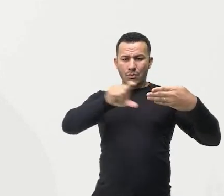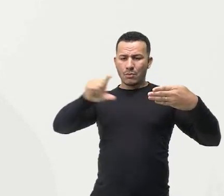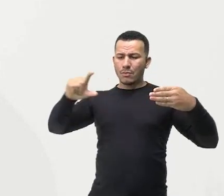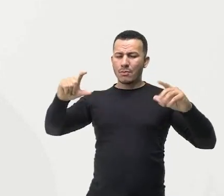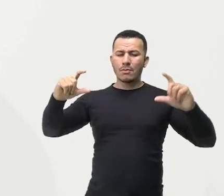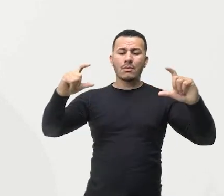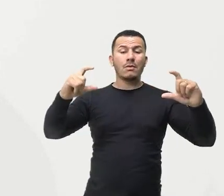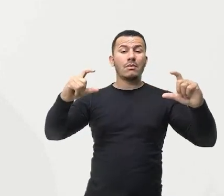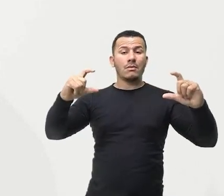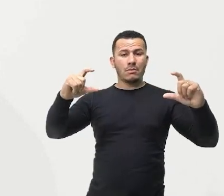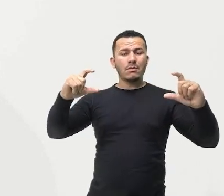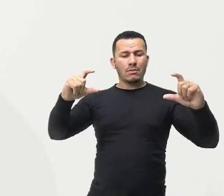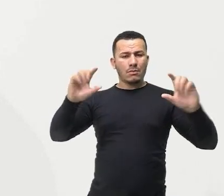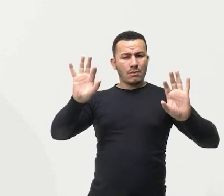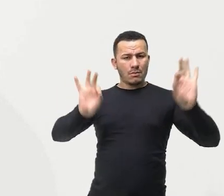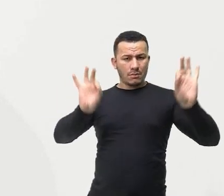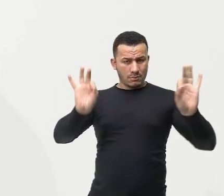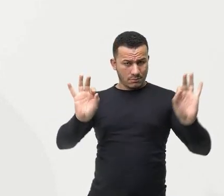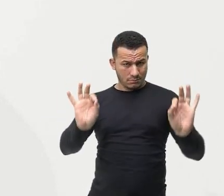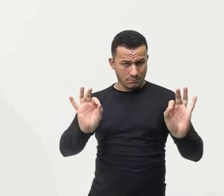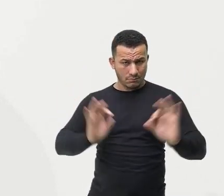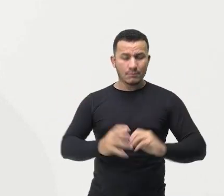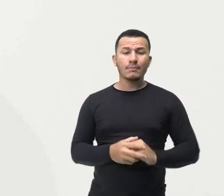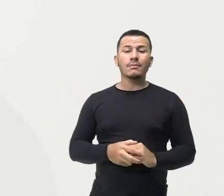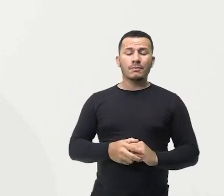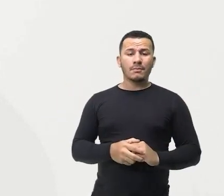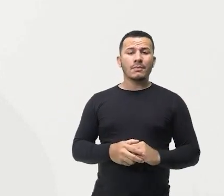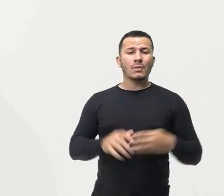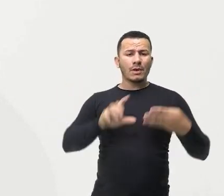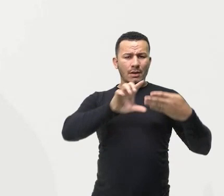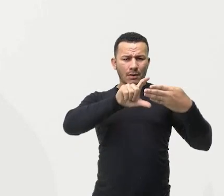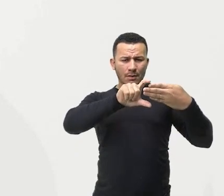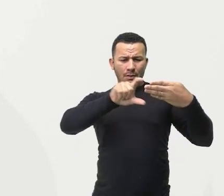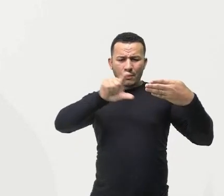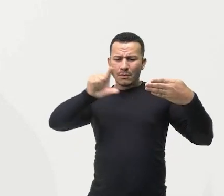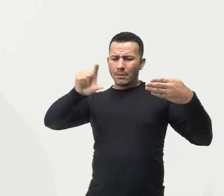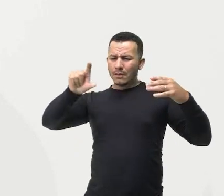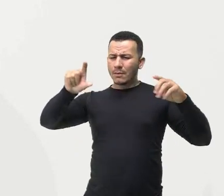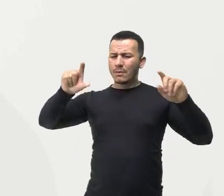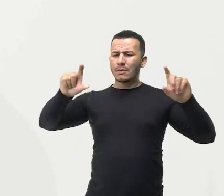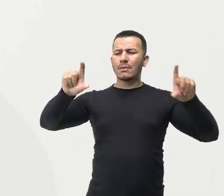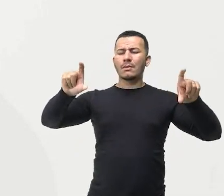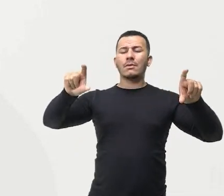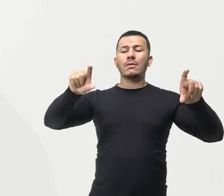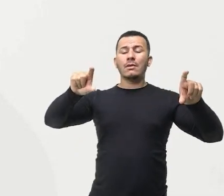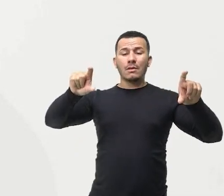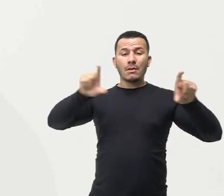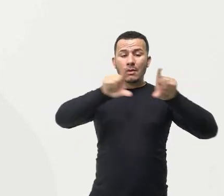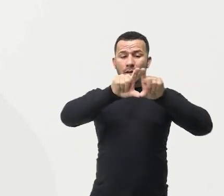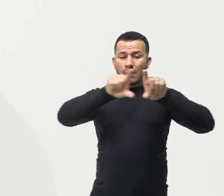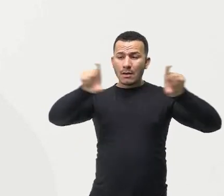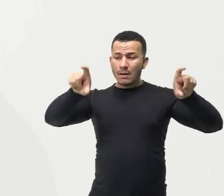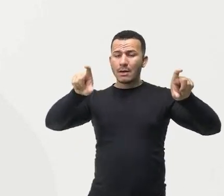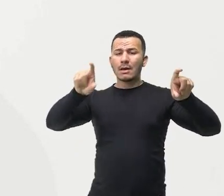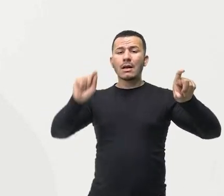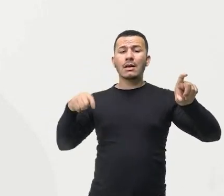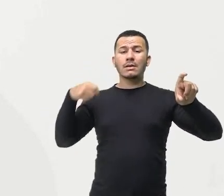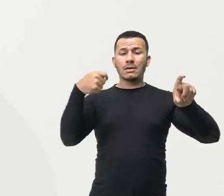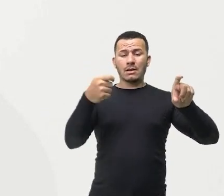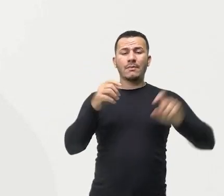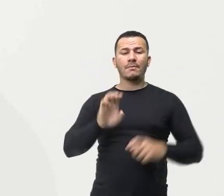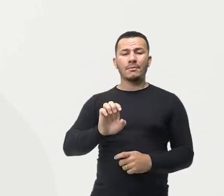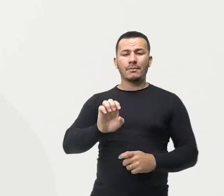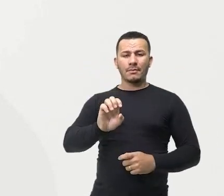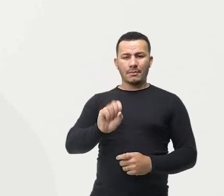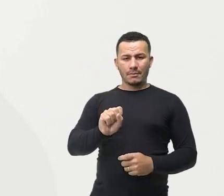esse agrupamento de versos. Quando nós temos esse agrupamento de versos, nós vamos ter estrofe, tá,